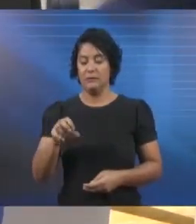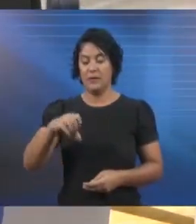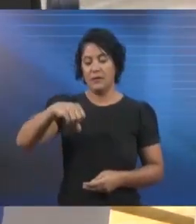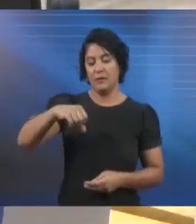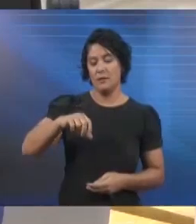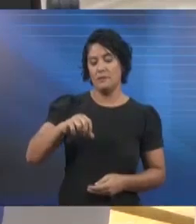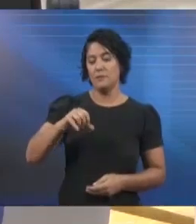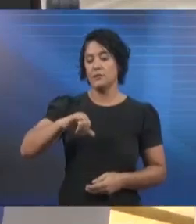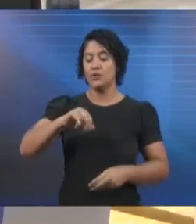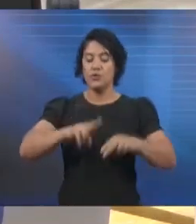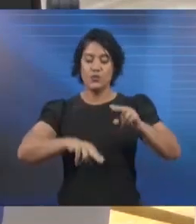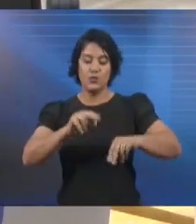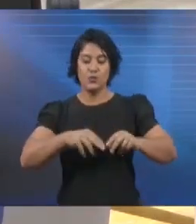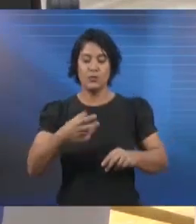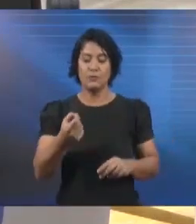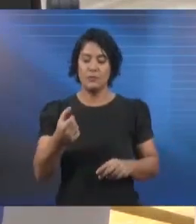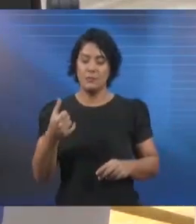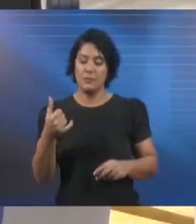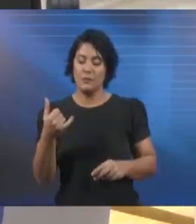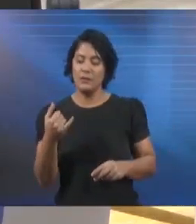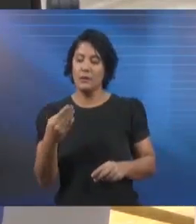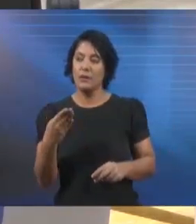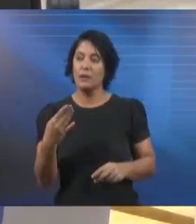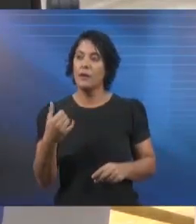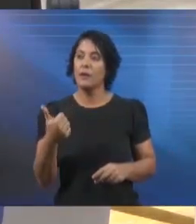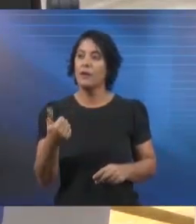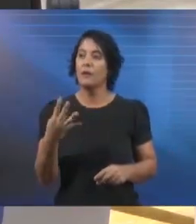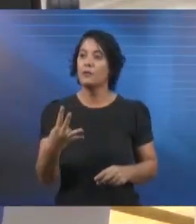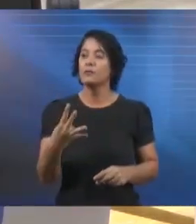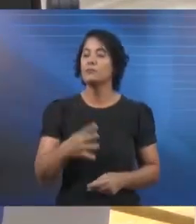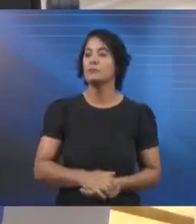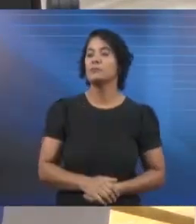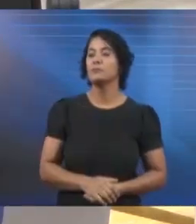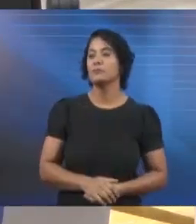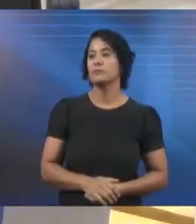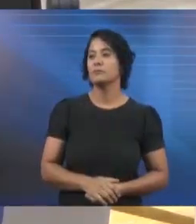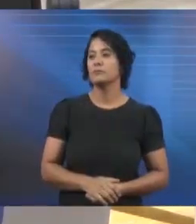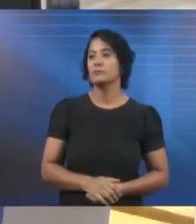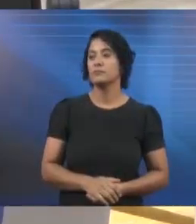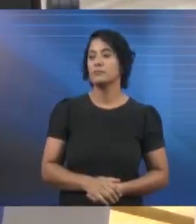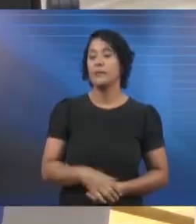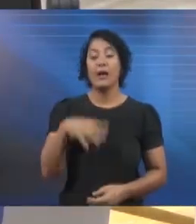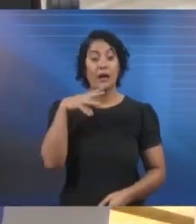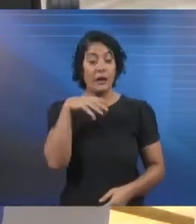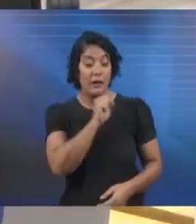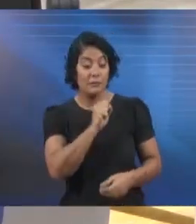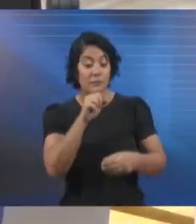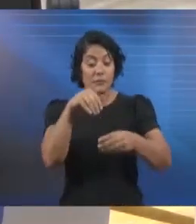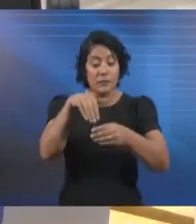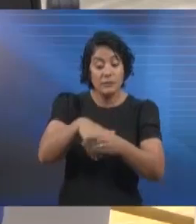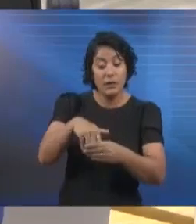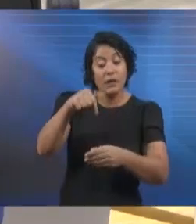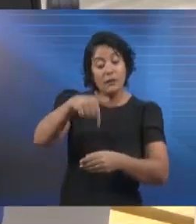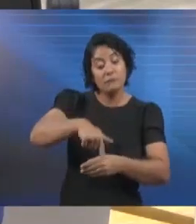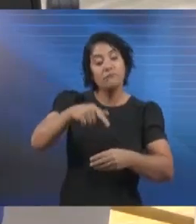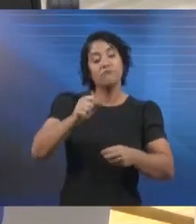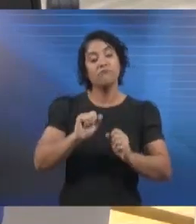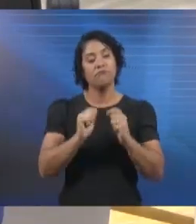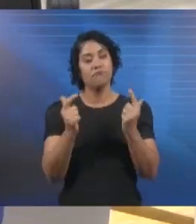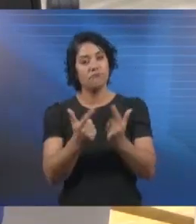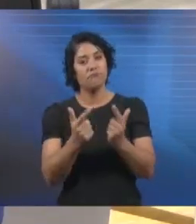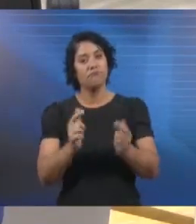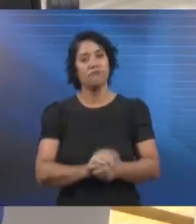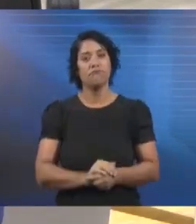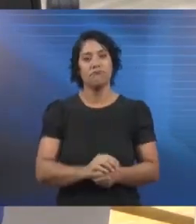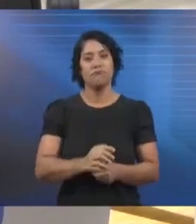de 2014 portanto desejo o mais breve possível que essa matéria seja votado nesta casa e o